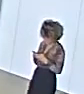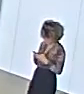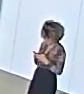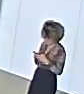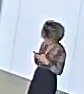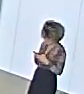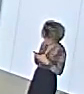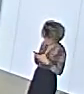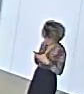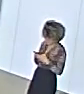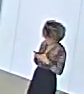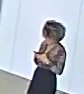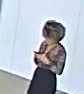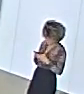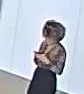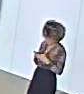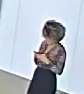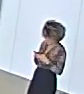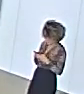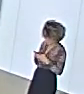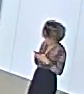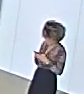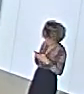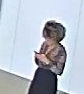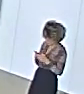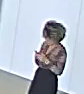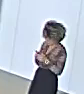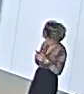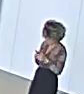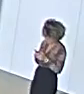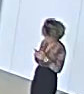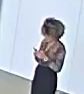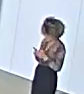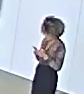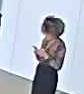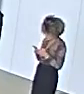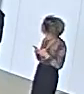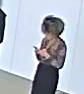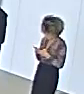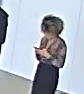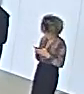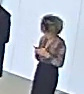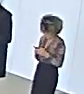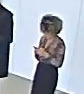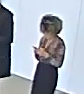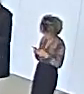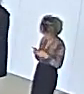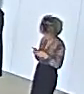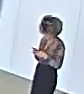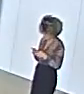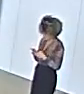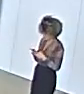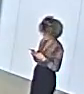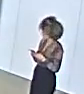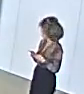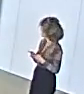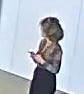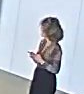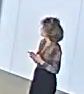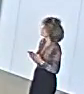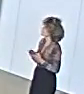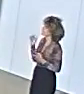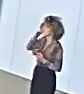O tempo passou, a congregação cresceu, se espalhou pelo mundo. Atualmente estamos em 21 países, em